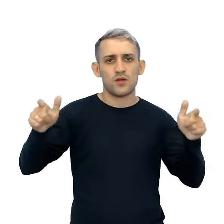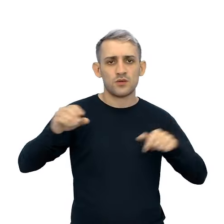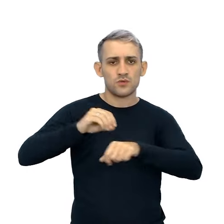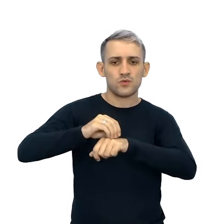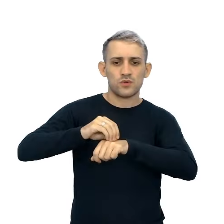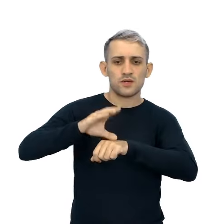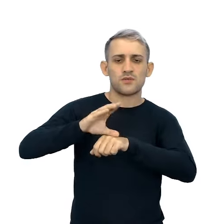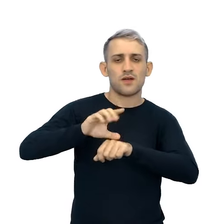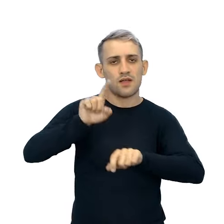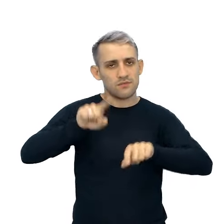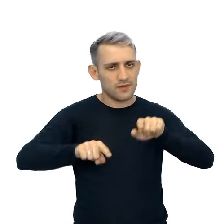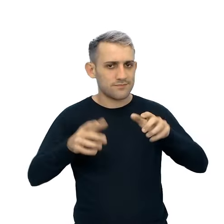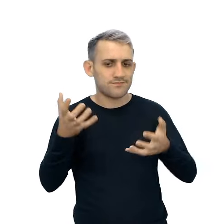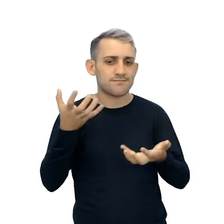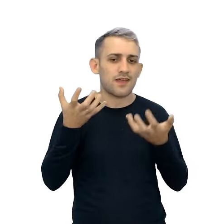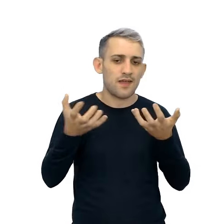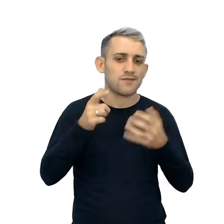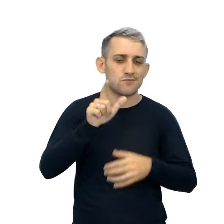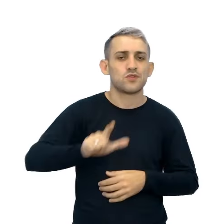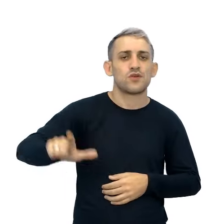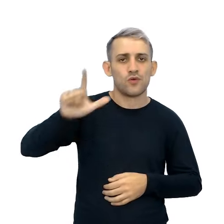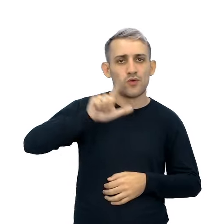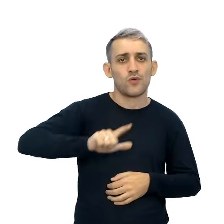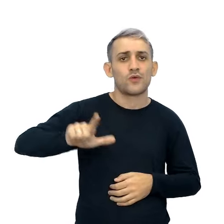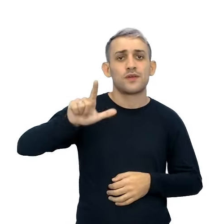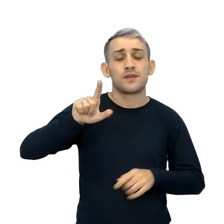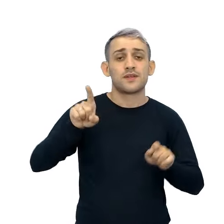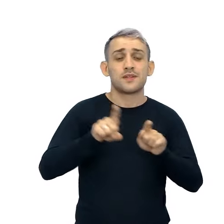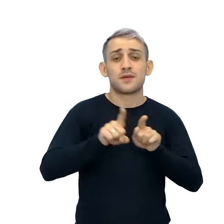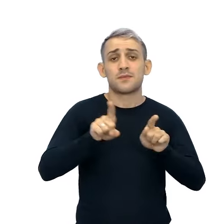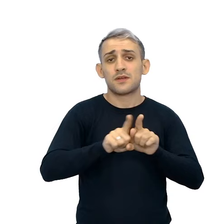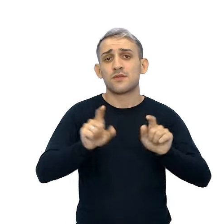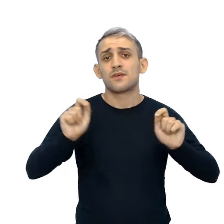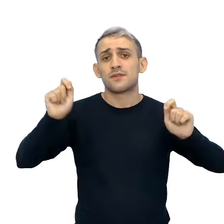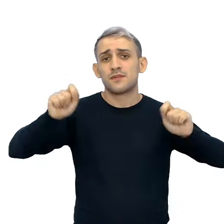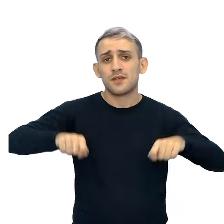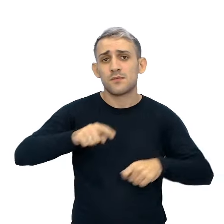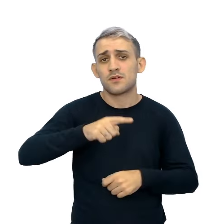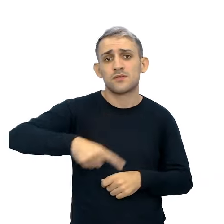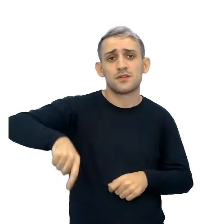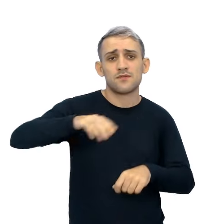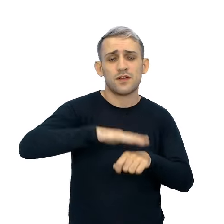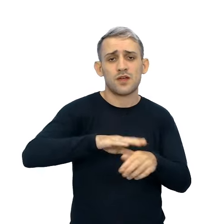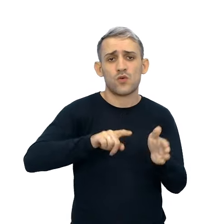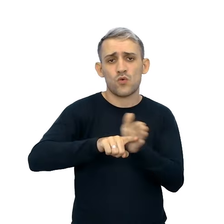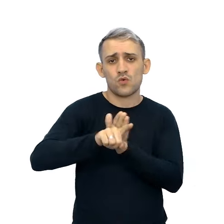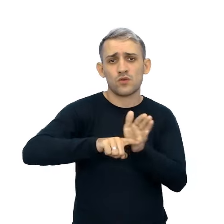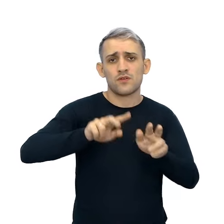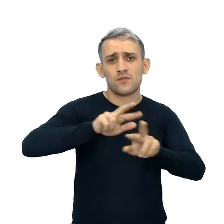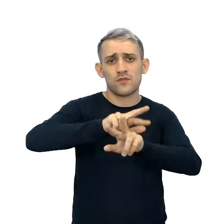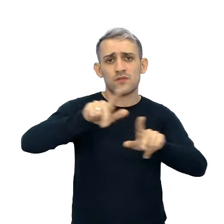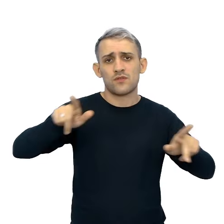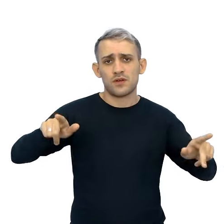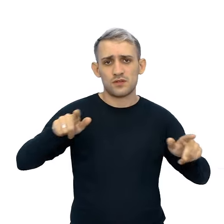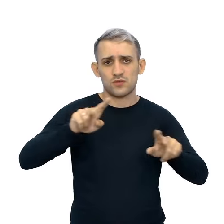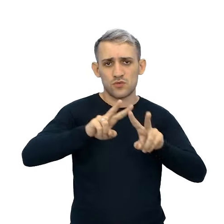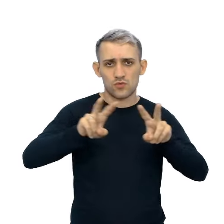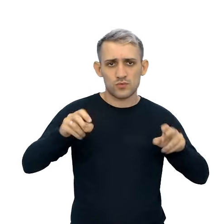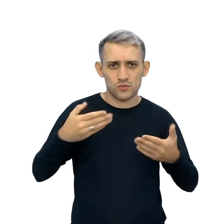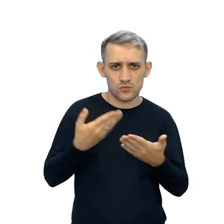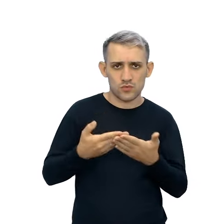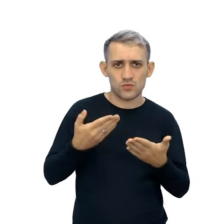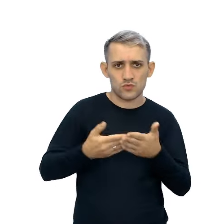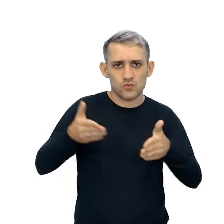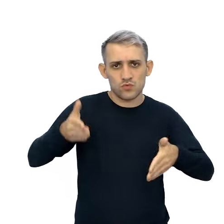conhecimento, caso queiram, obviamente, não é? E que façam consultas diversas aí para os estudos também